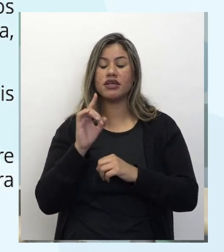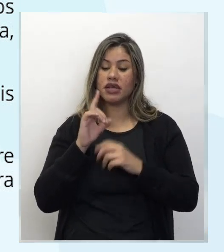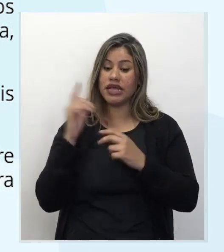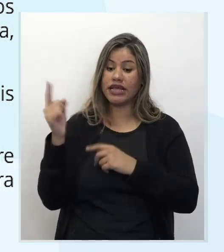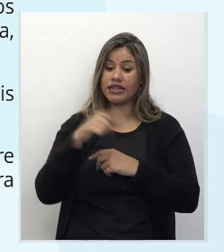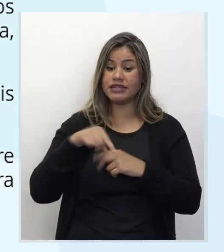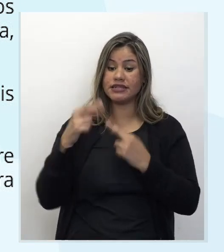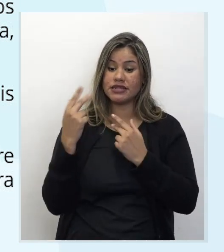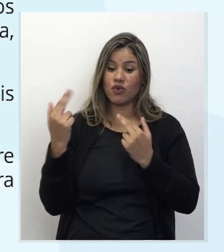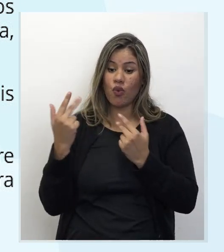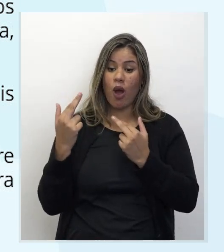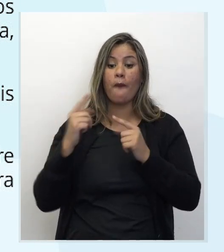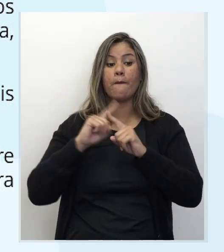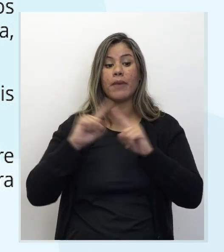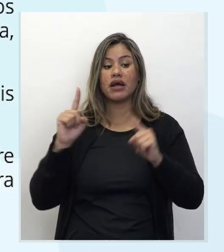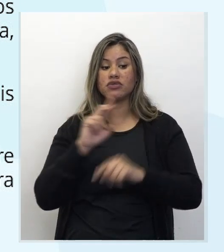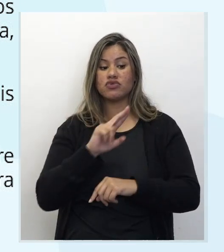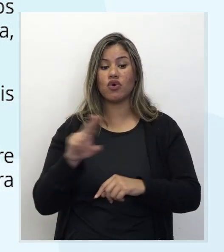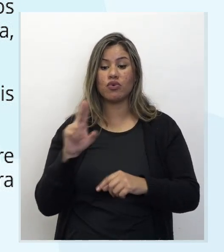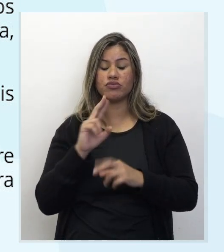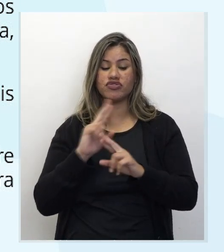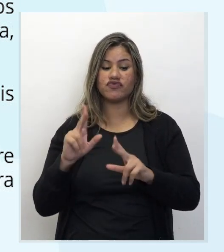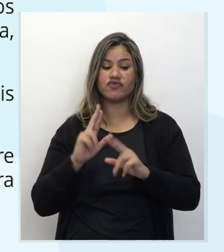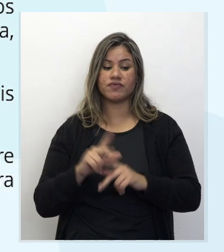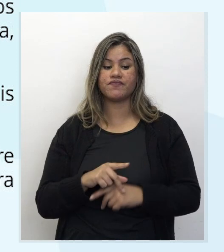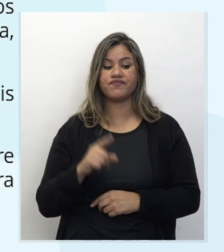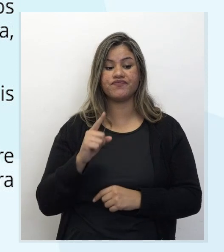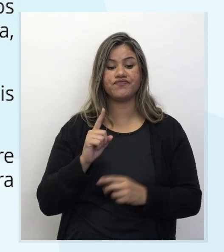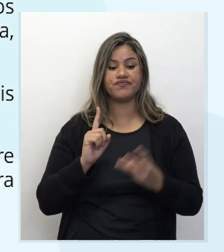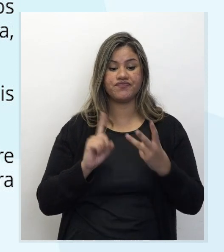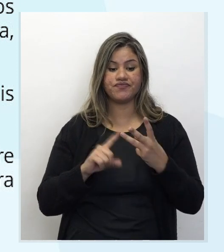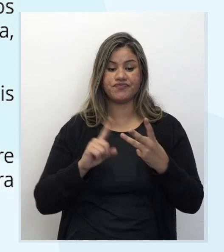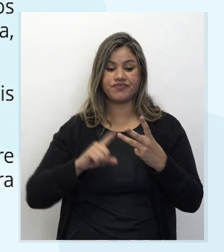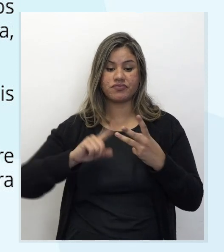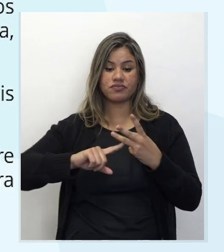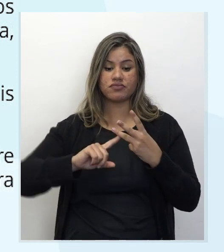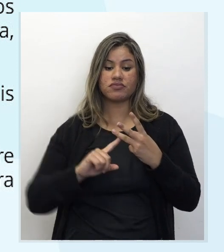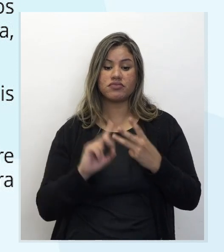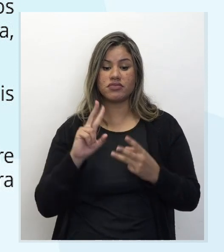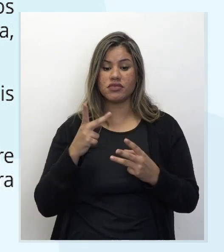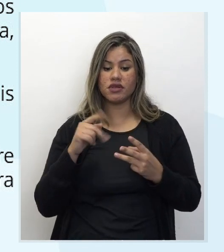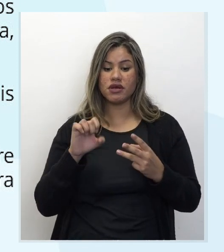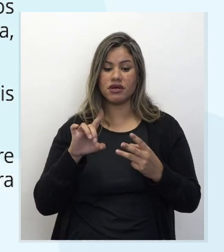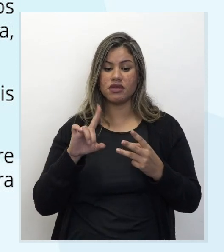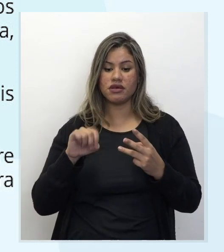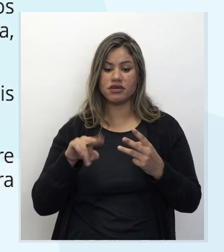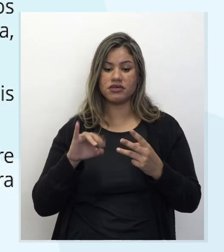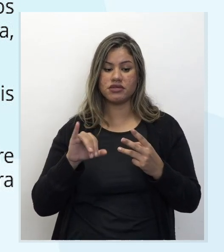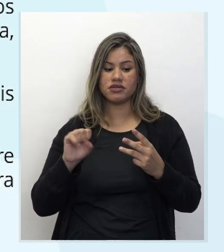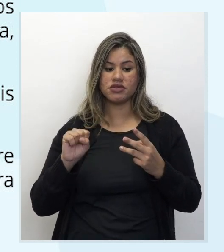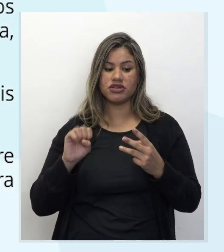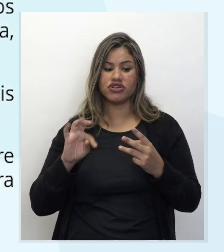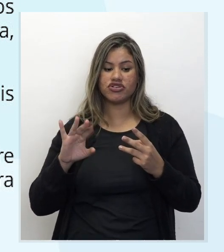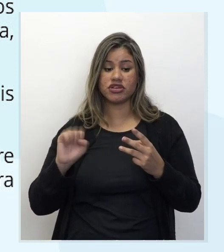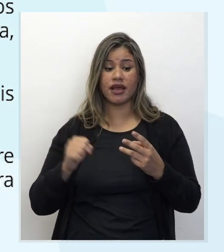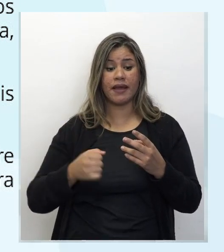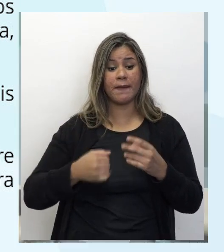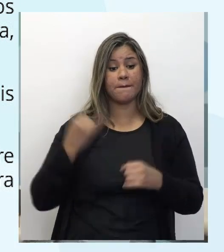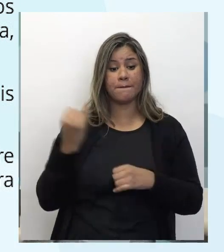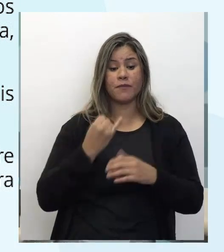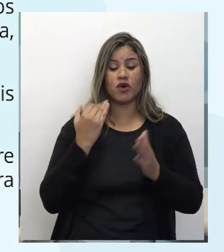frase, para Alexandre, a difusão da cultura helenística era mais eficiente para a coesão do império do que o uso da violência. E isso